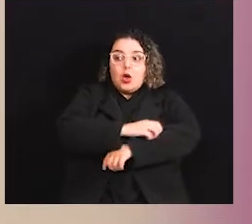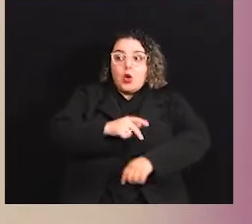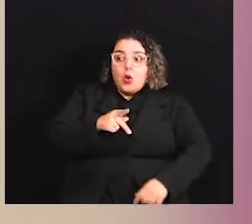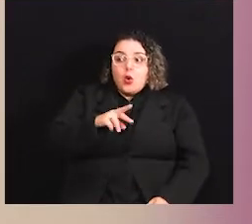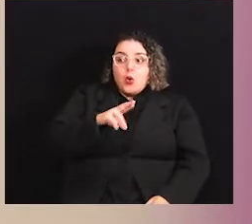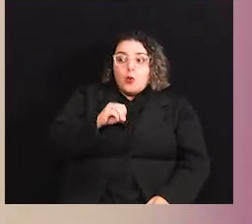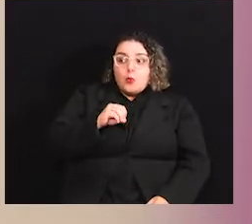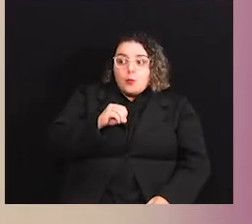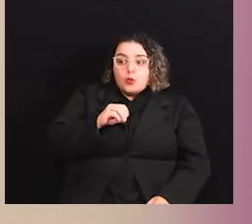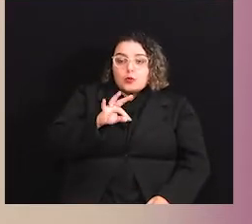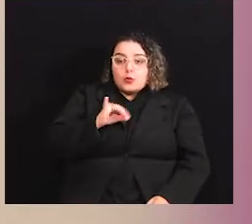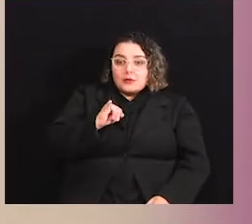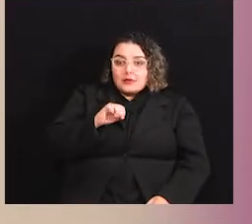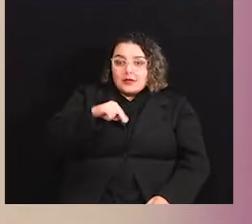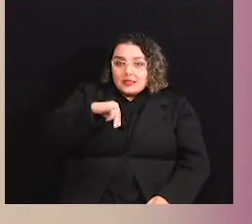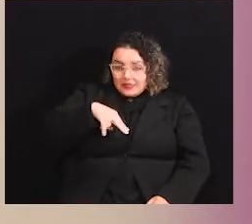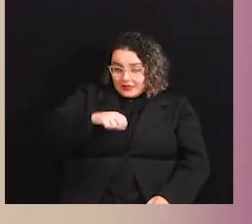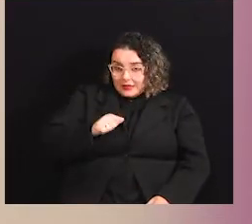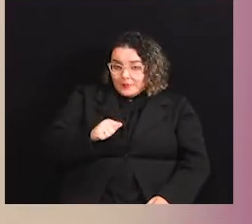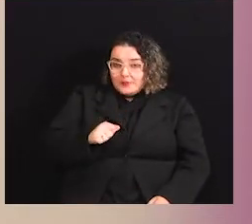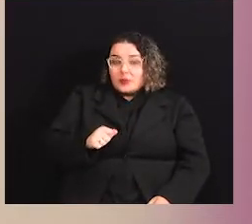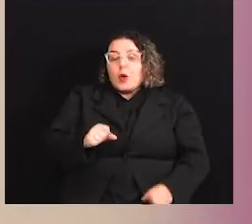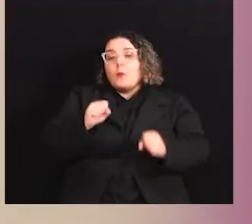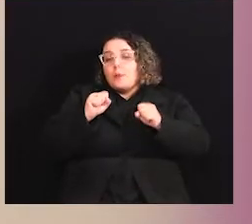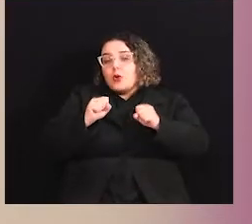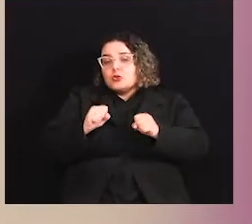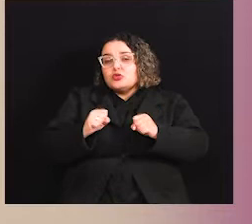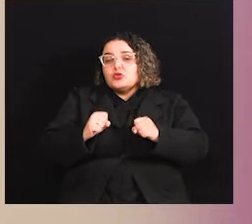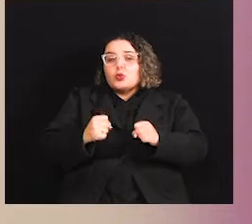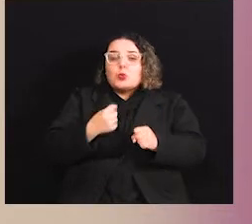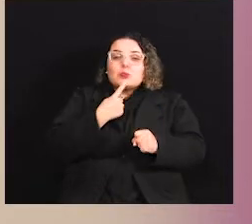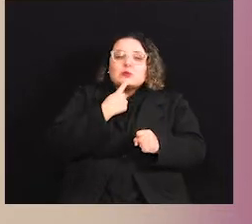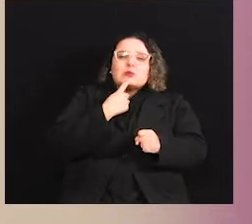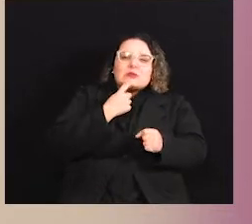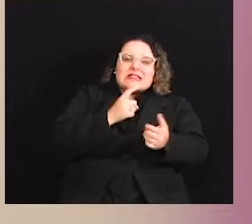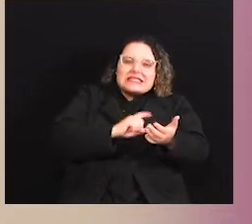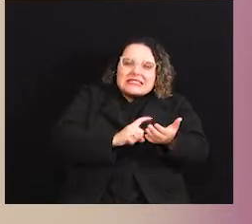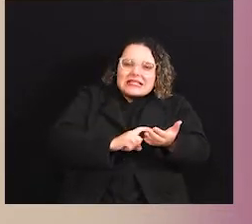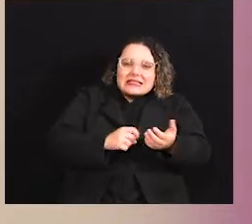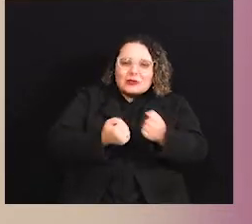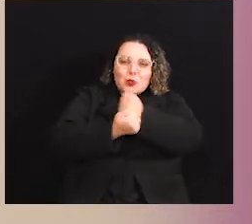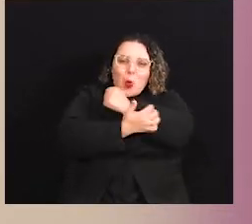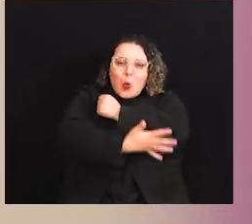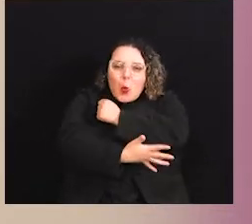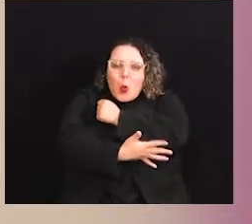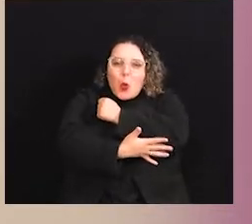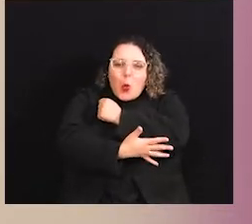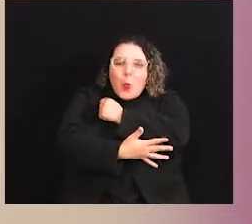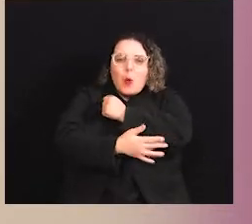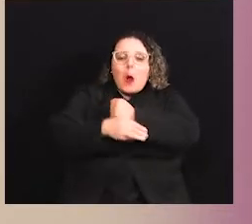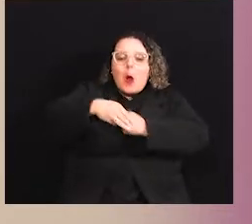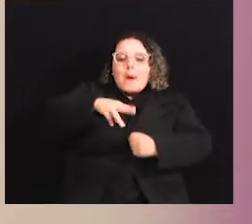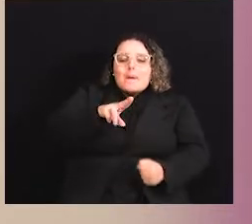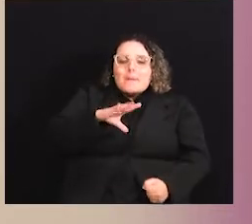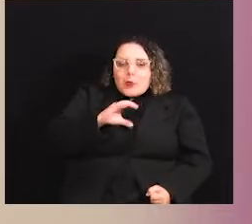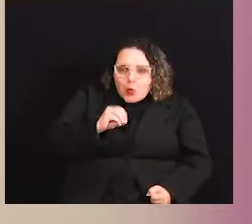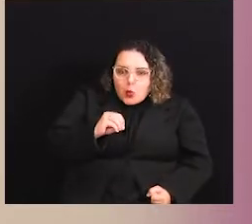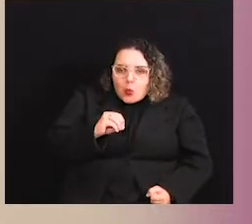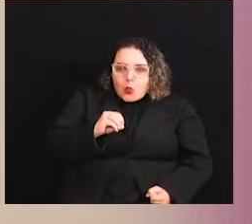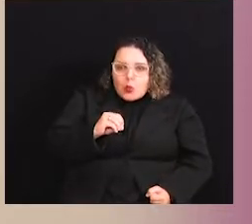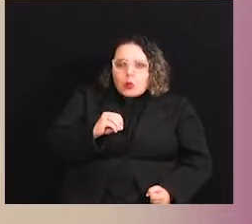com muco e sangue nas fezes, diferentemente da intolerância. A intolerância normalmente cursa com sintomas